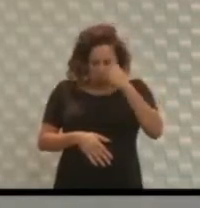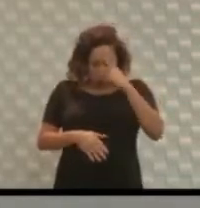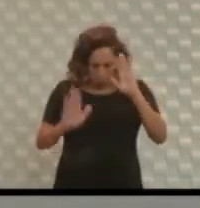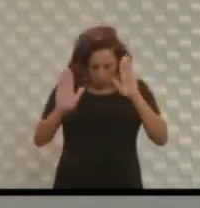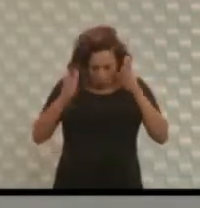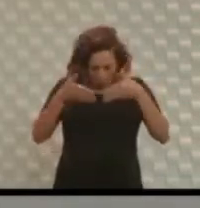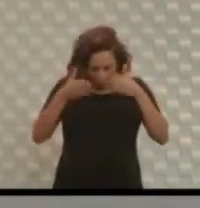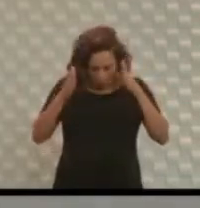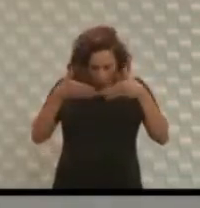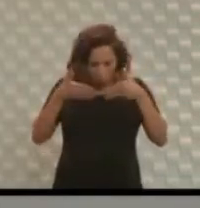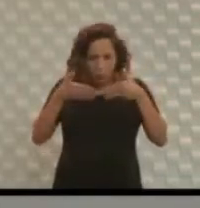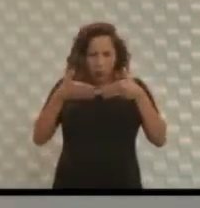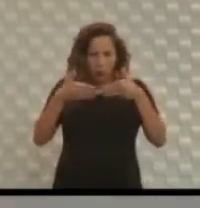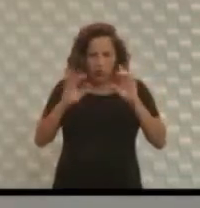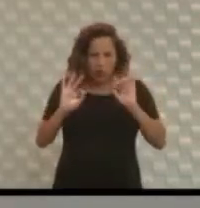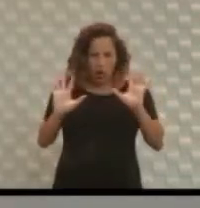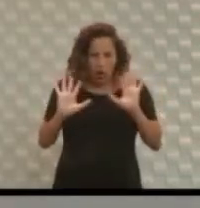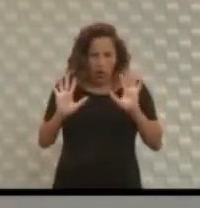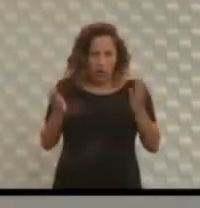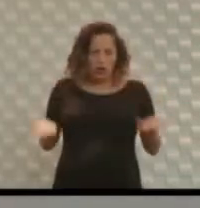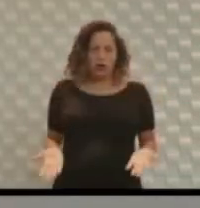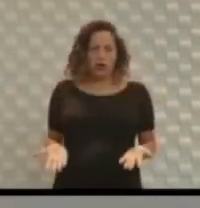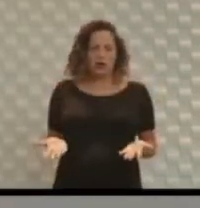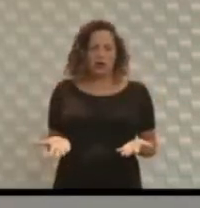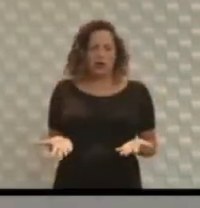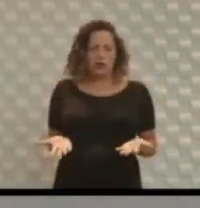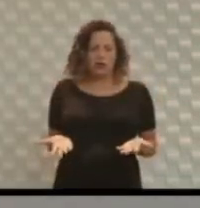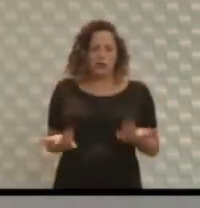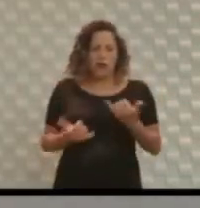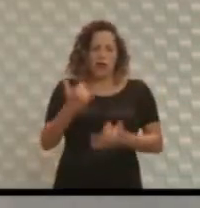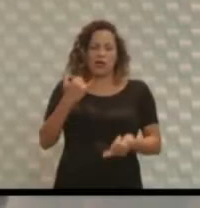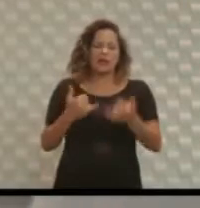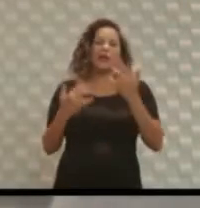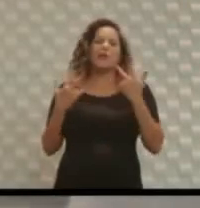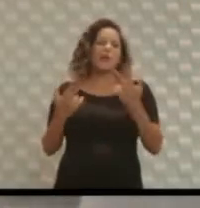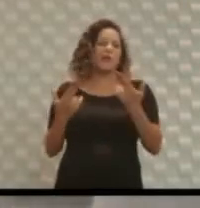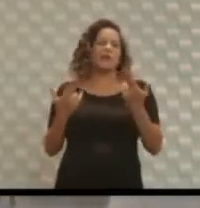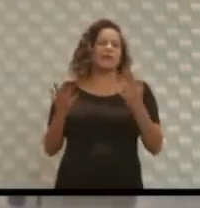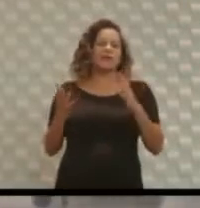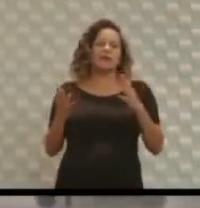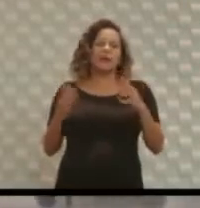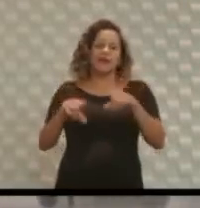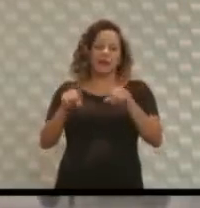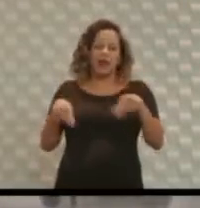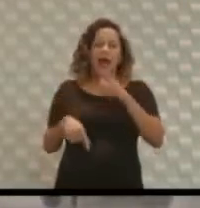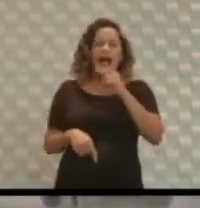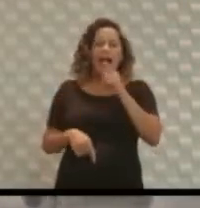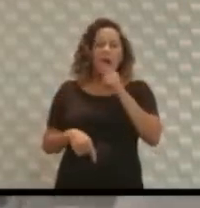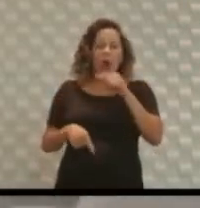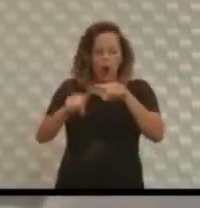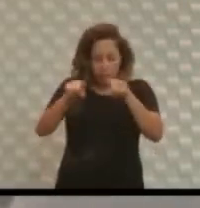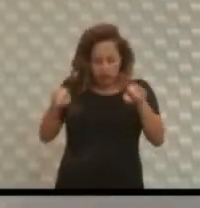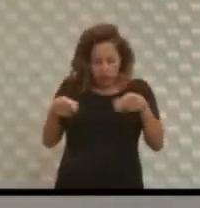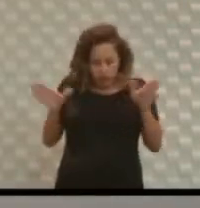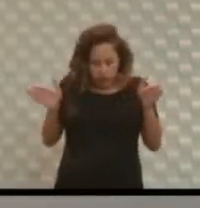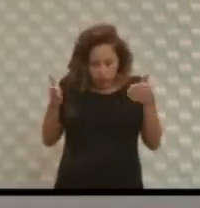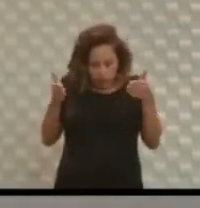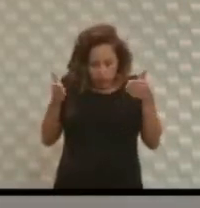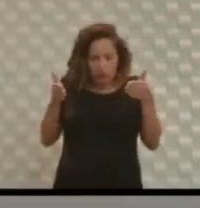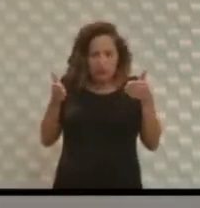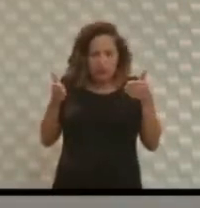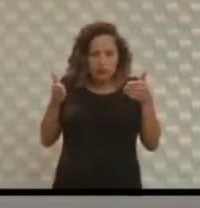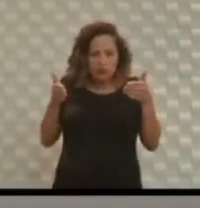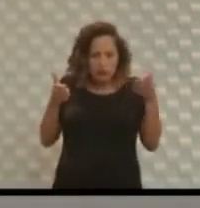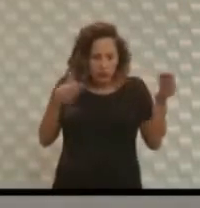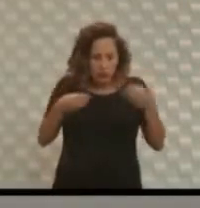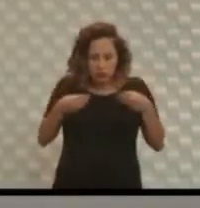como é que se diz? Uma poça, né, de água que nem recebe nem dá. Mas se você quer